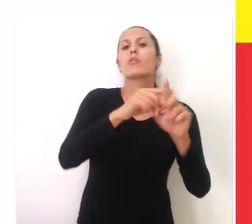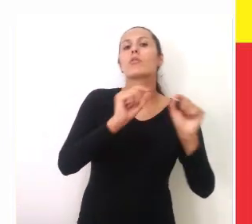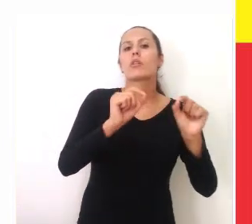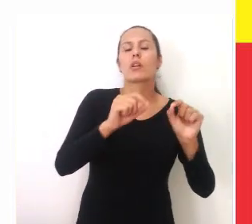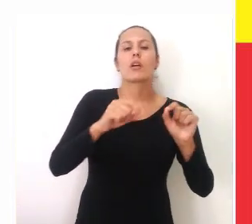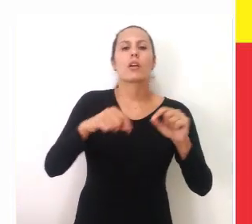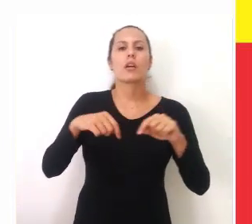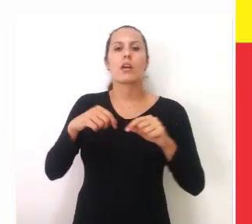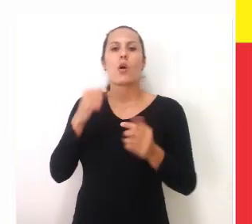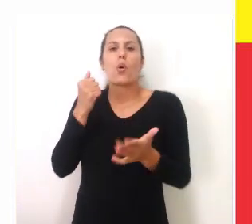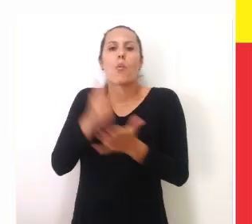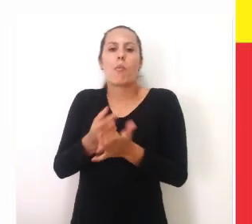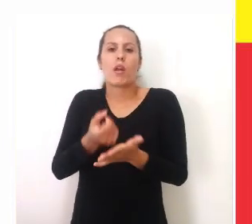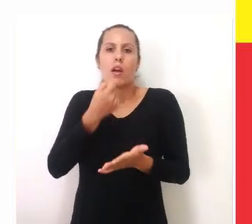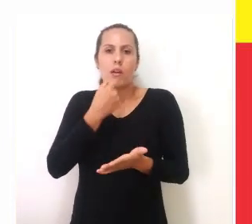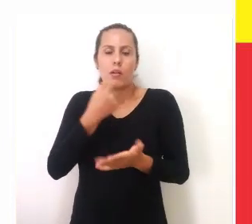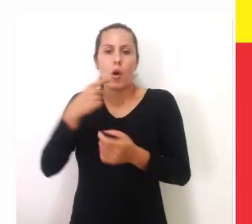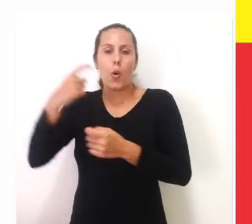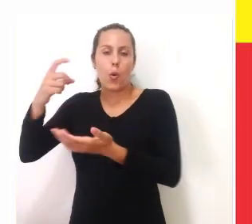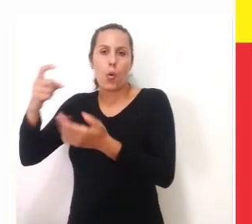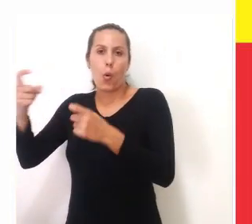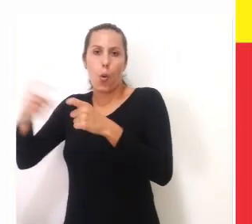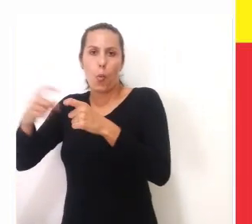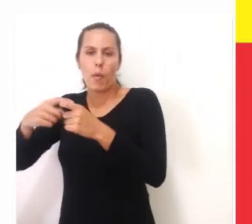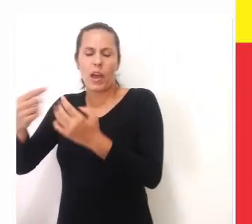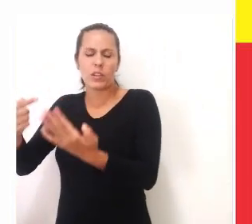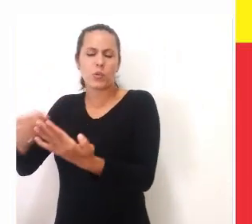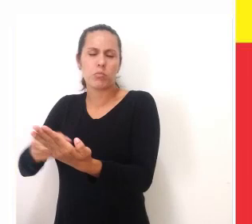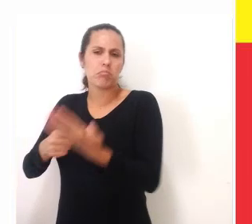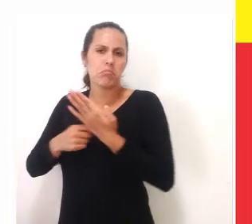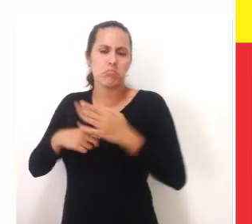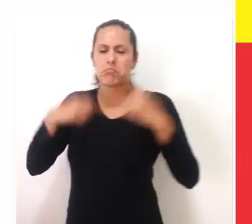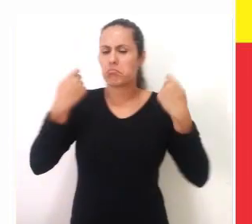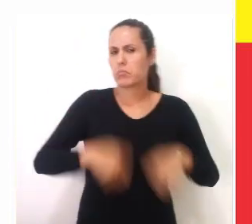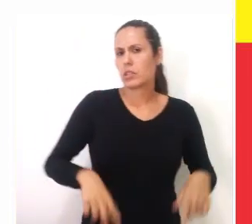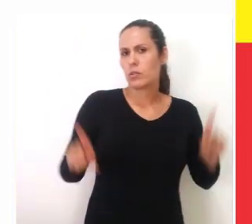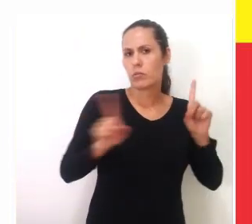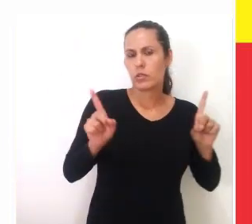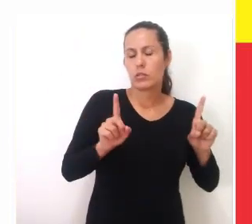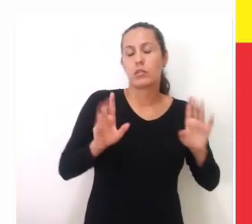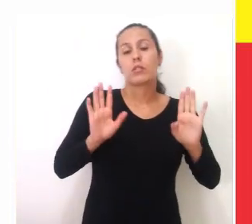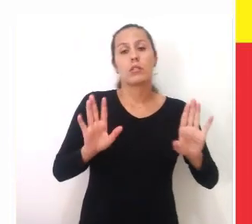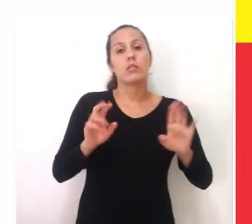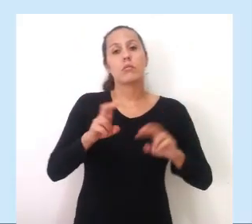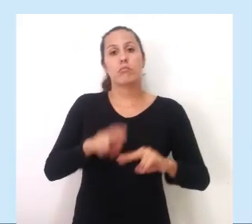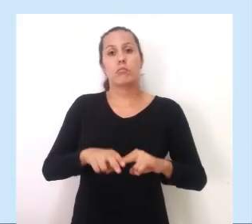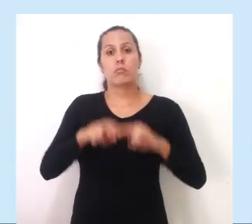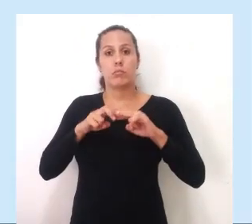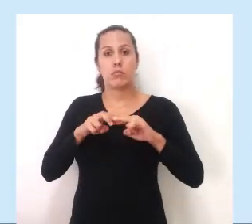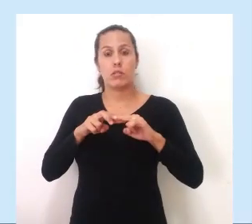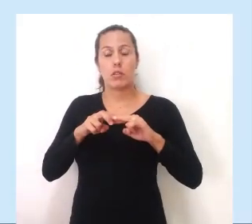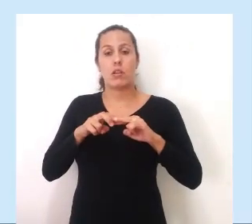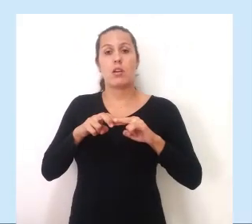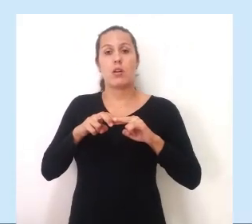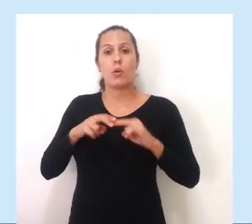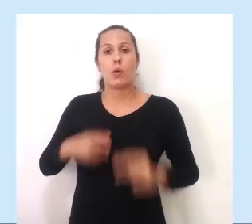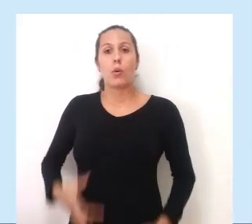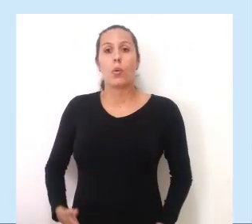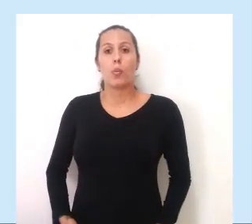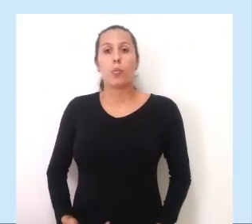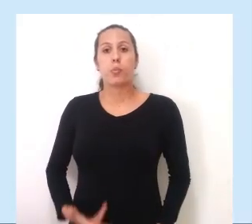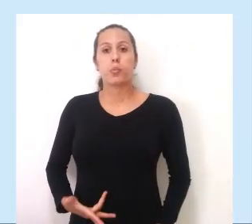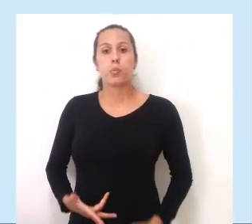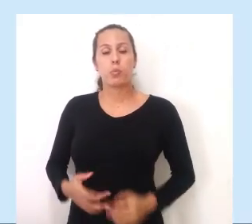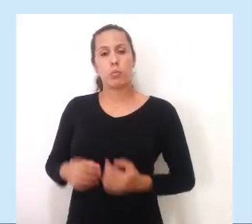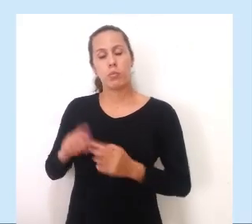as vantagens? Olha a imagem, não precisa de receita médica. E por que ele é de